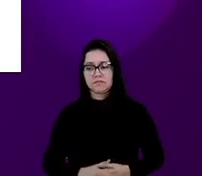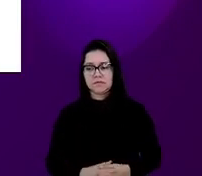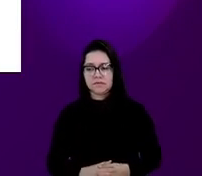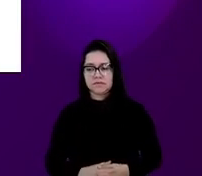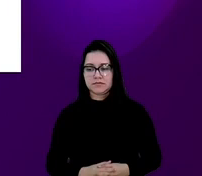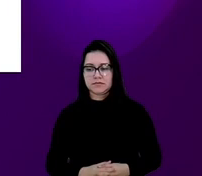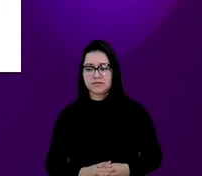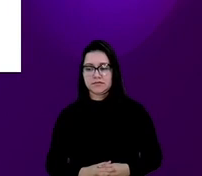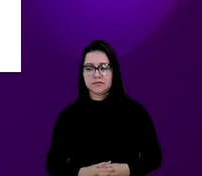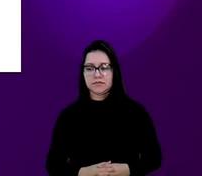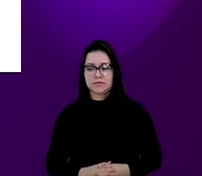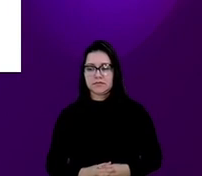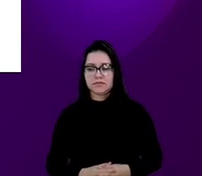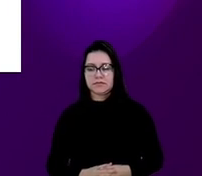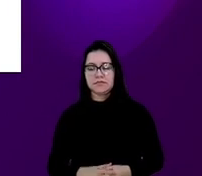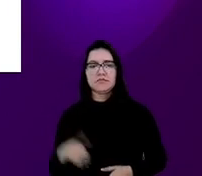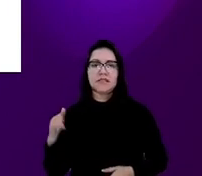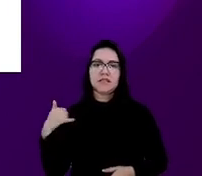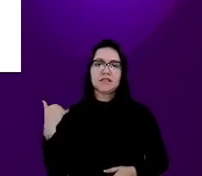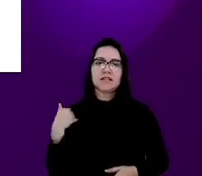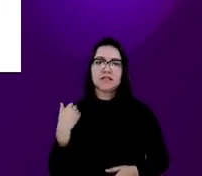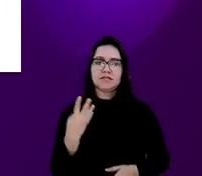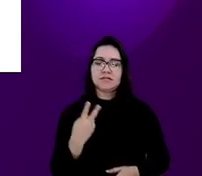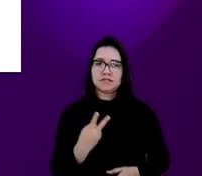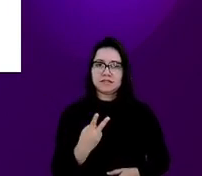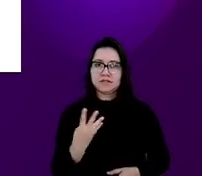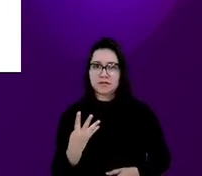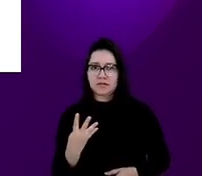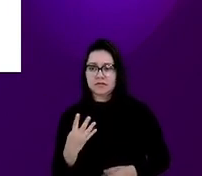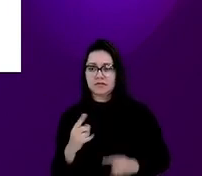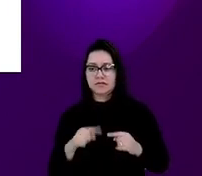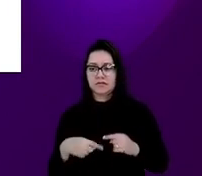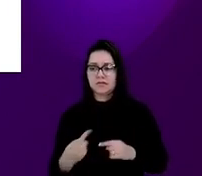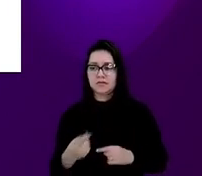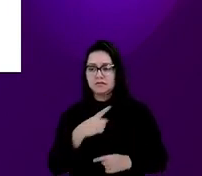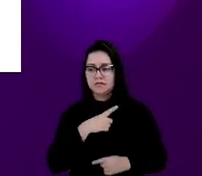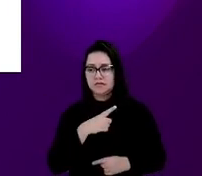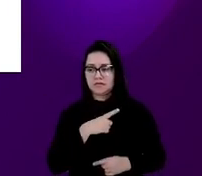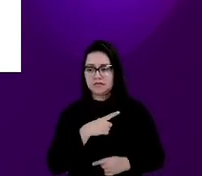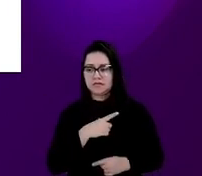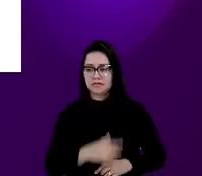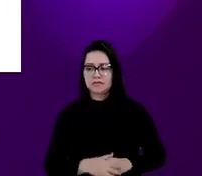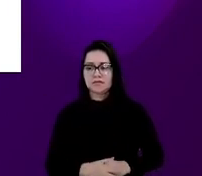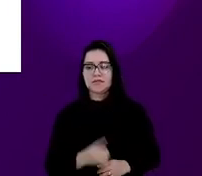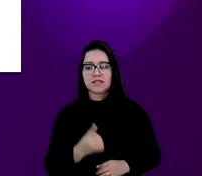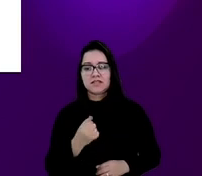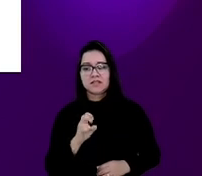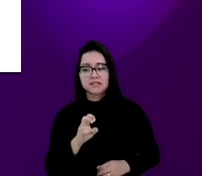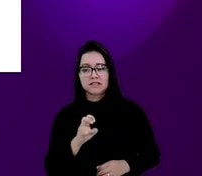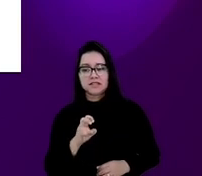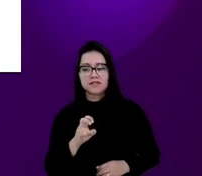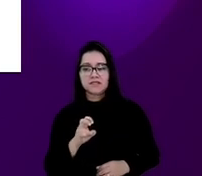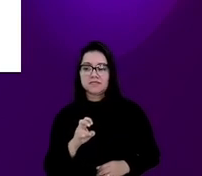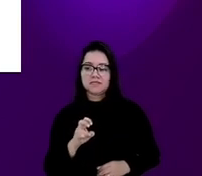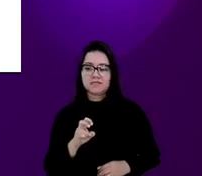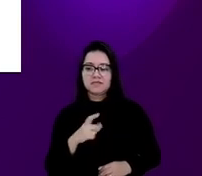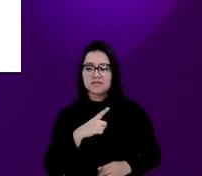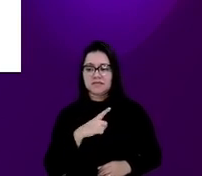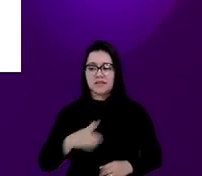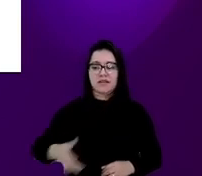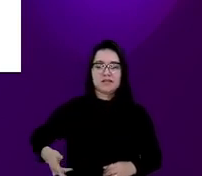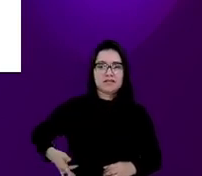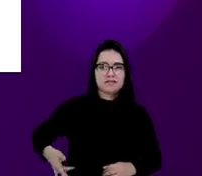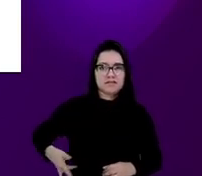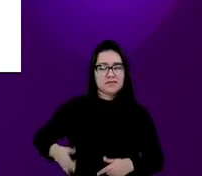fazer isso num paciente de 24 anos é uma coisa, você fazer isso num paciente de 75 anos que tem uma insuficiência renal é outra